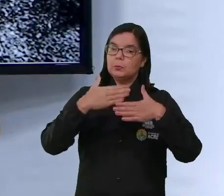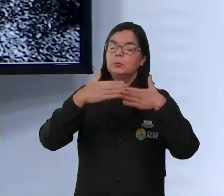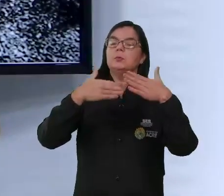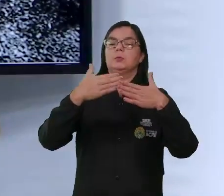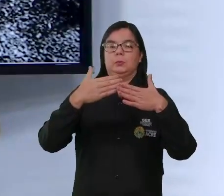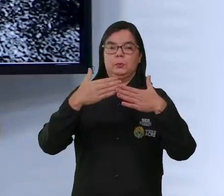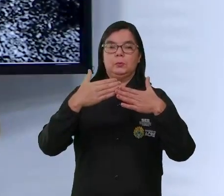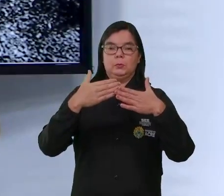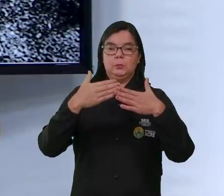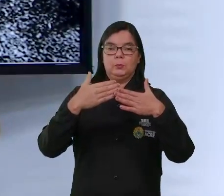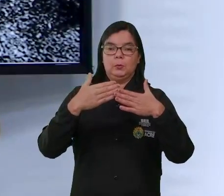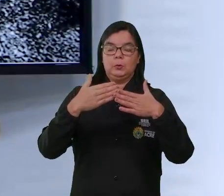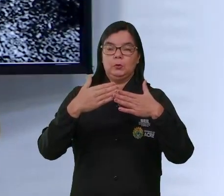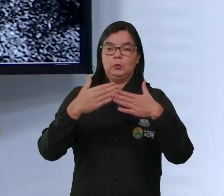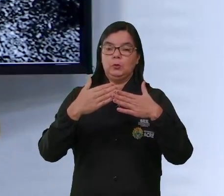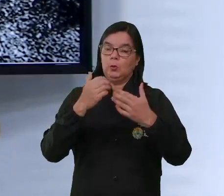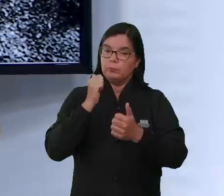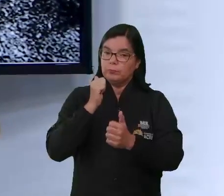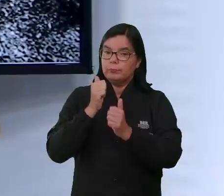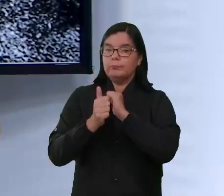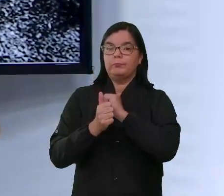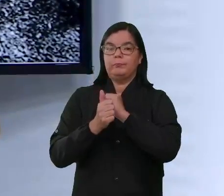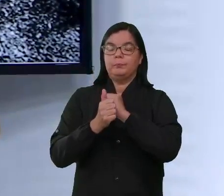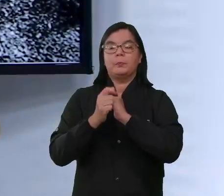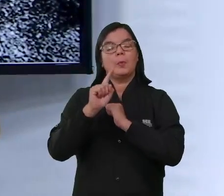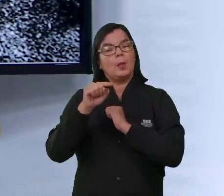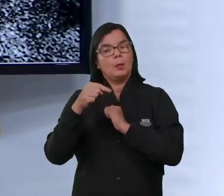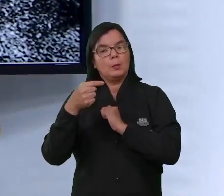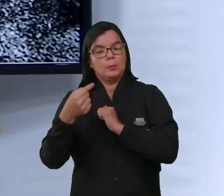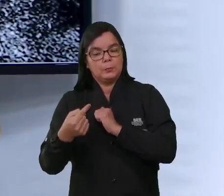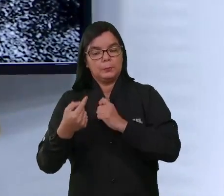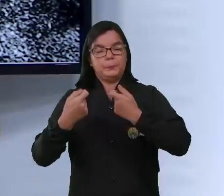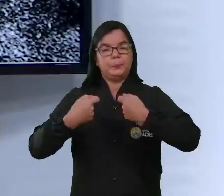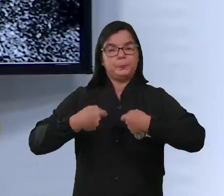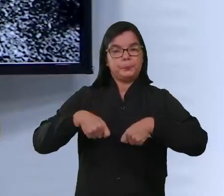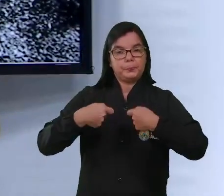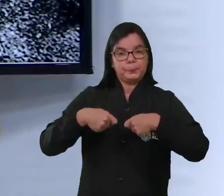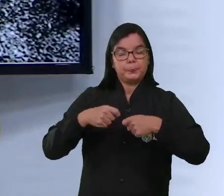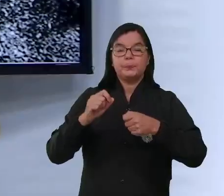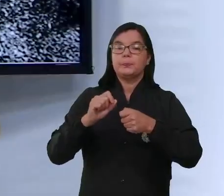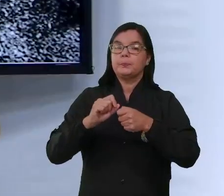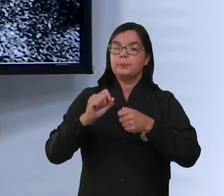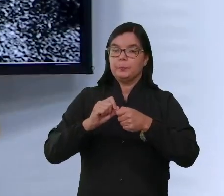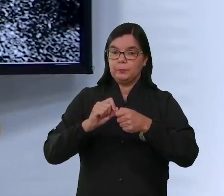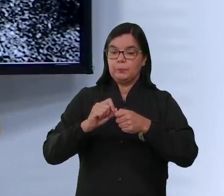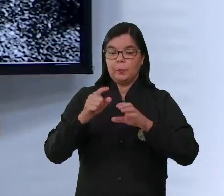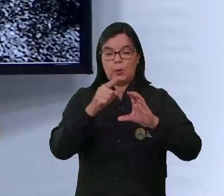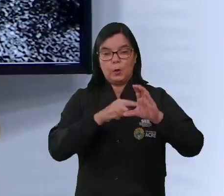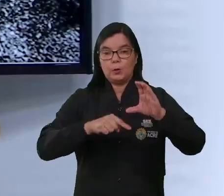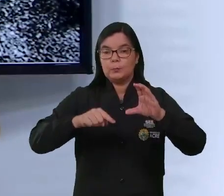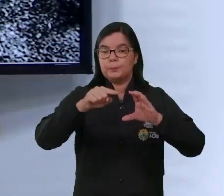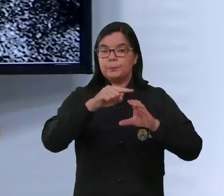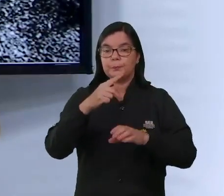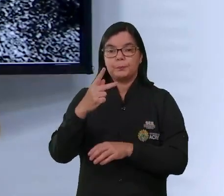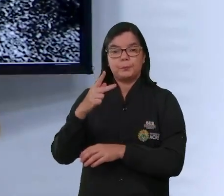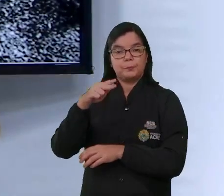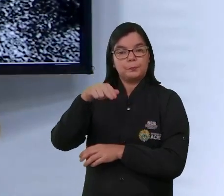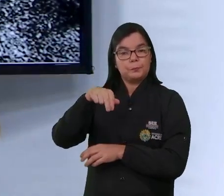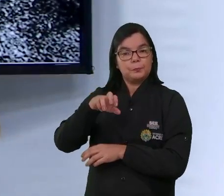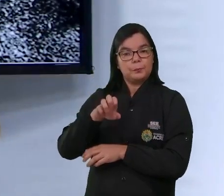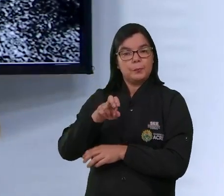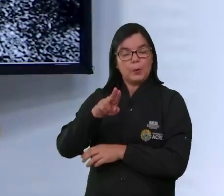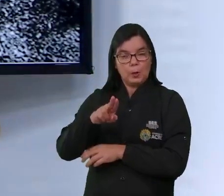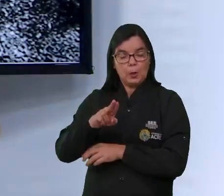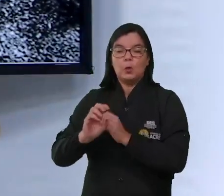dos meios de transporte. Daí veio a necessidade da produção de pneus, né, surgiu